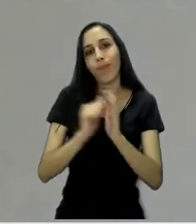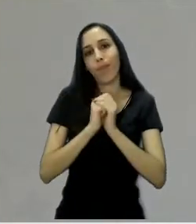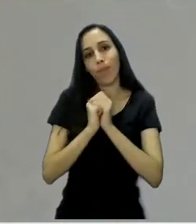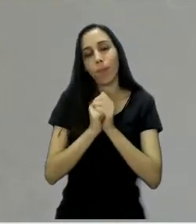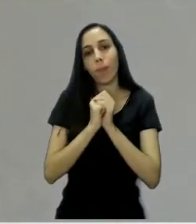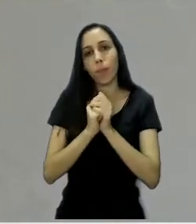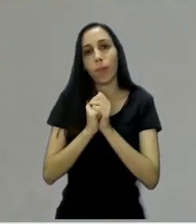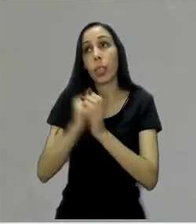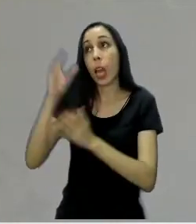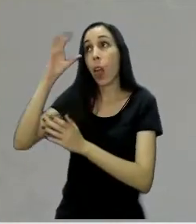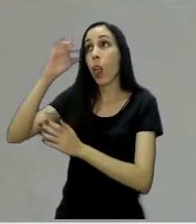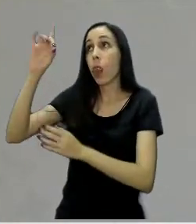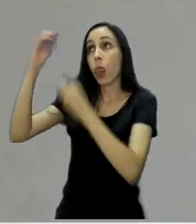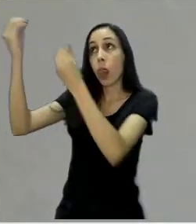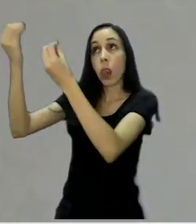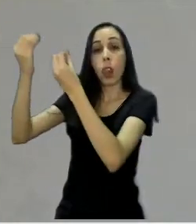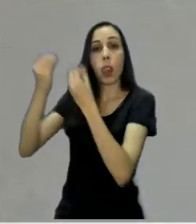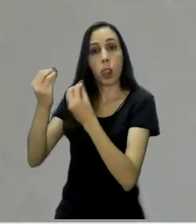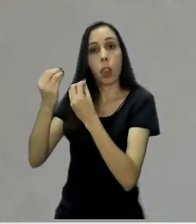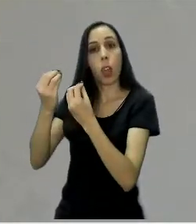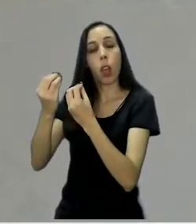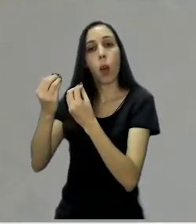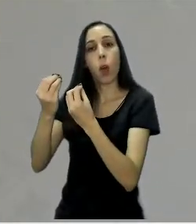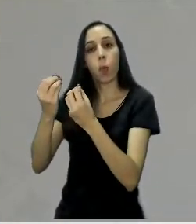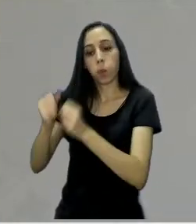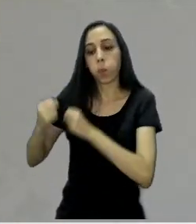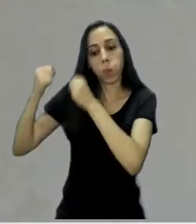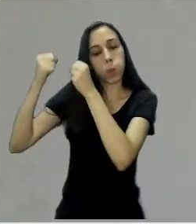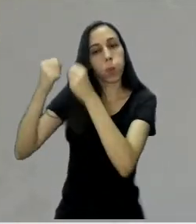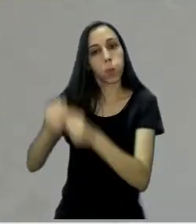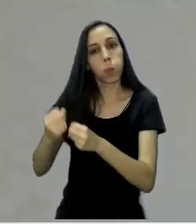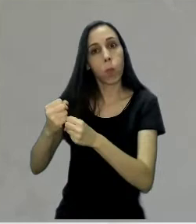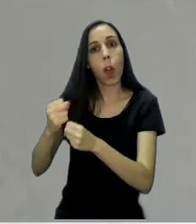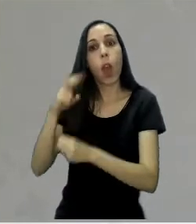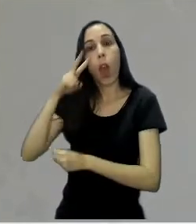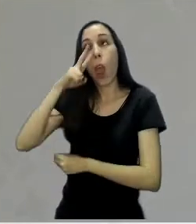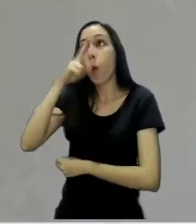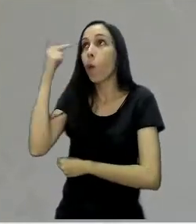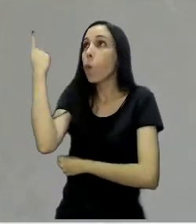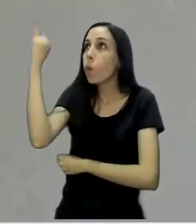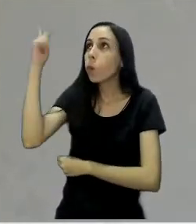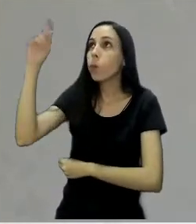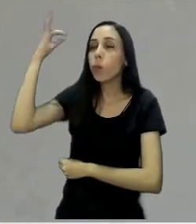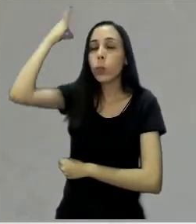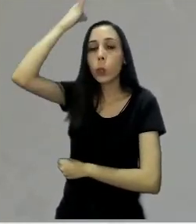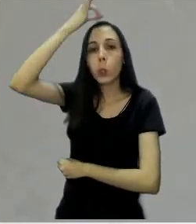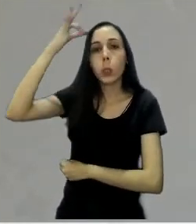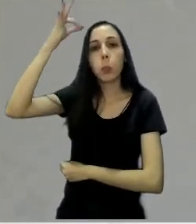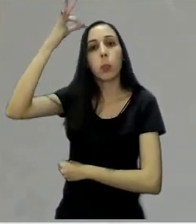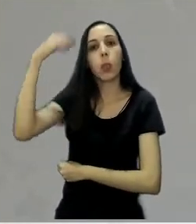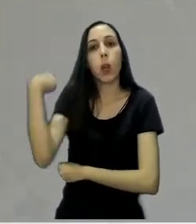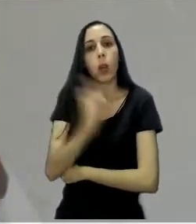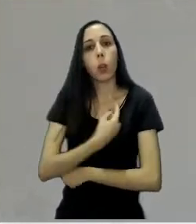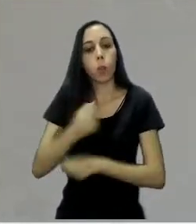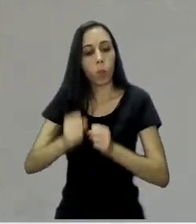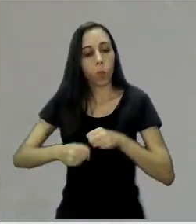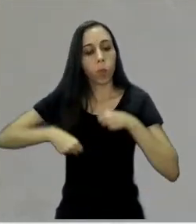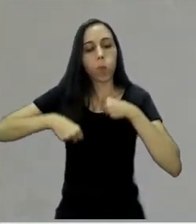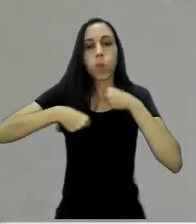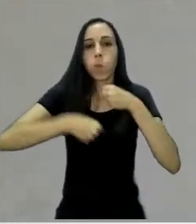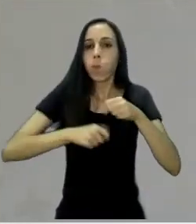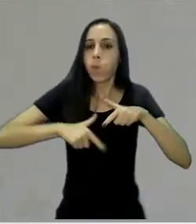oração. O Senhor nos concedeu autoridade e é pela força do seu Espírito que